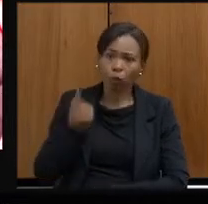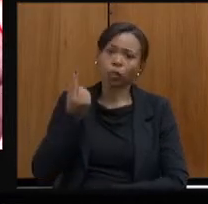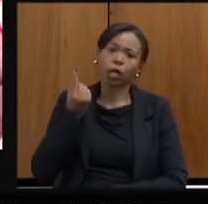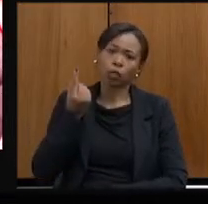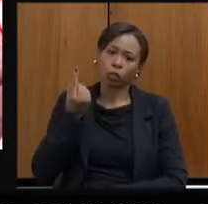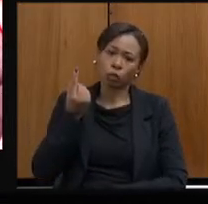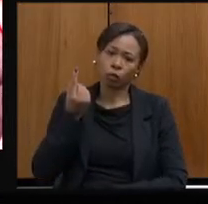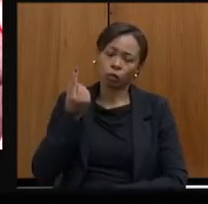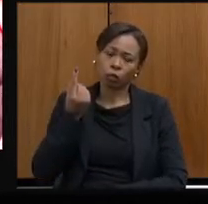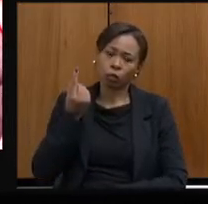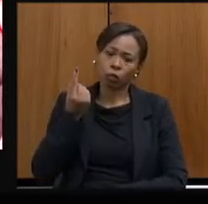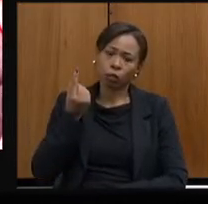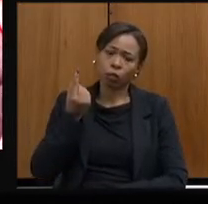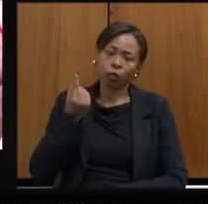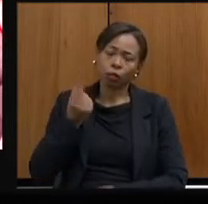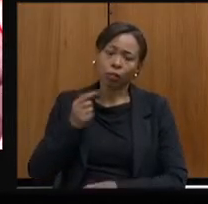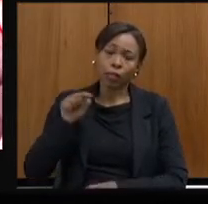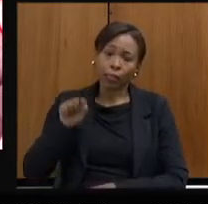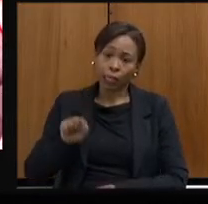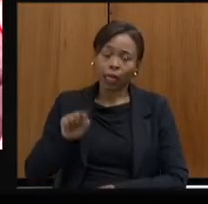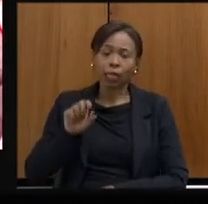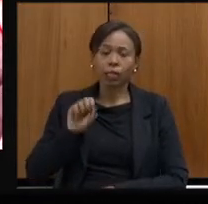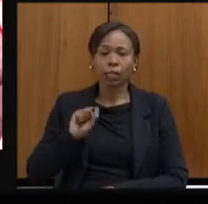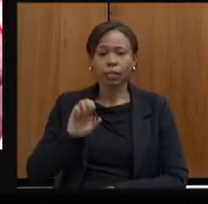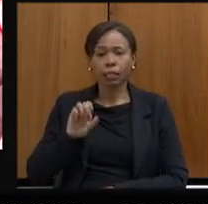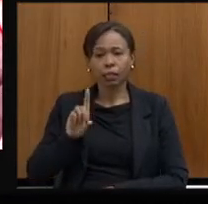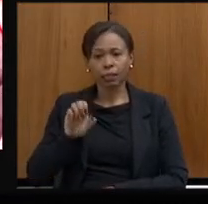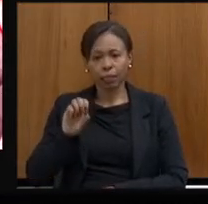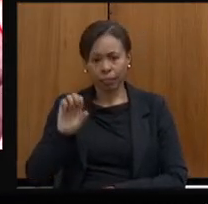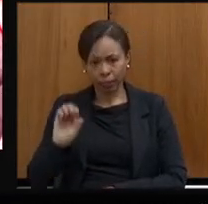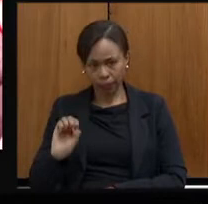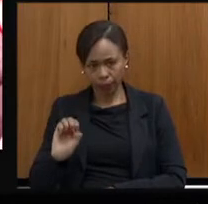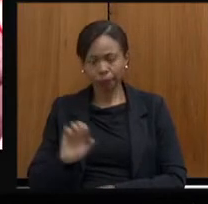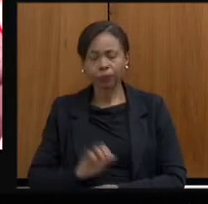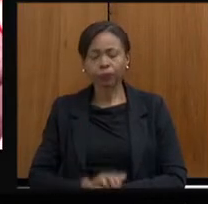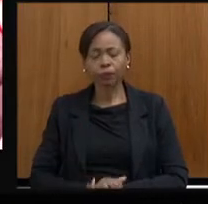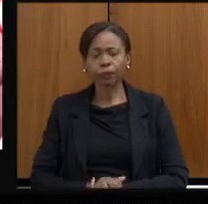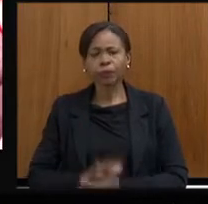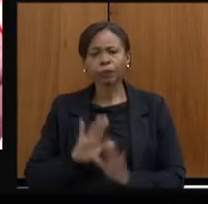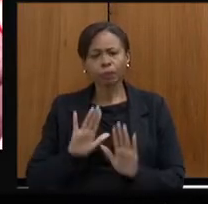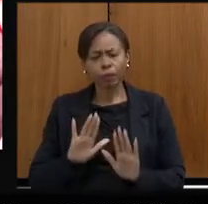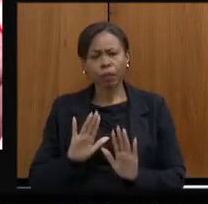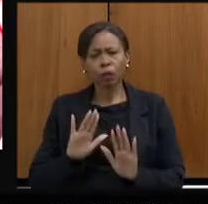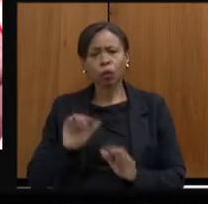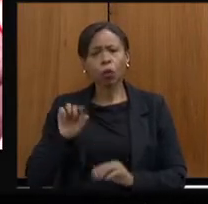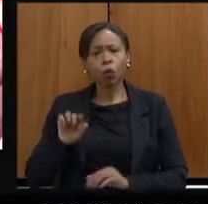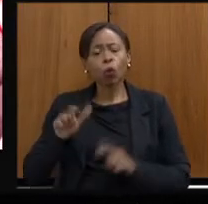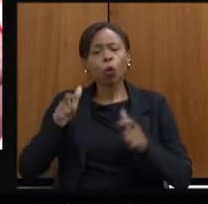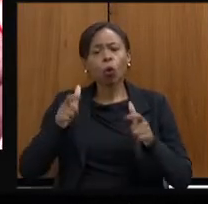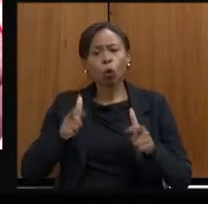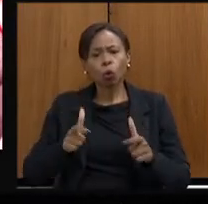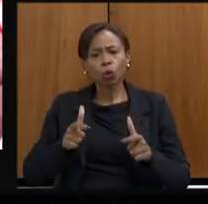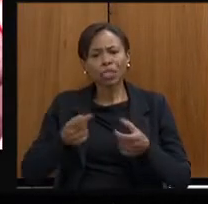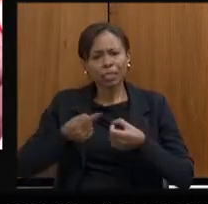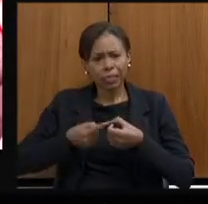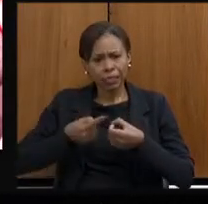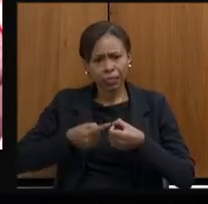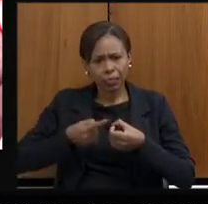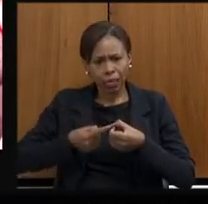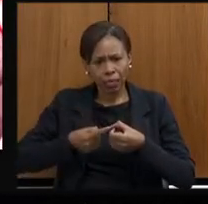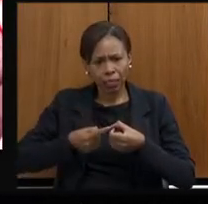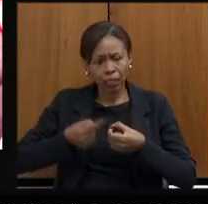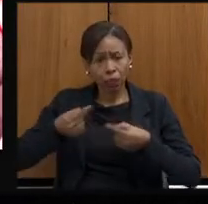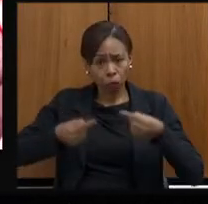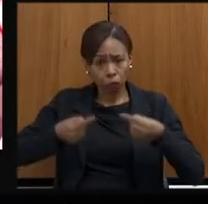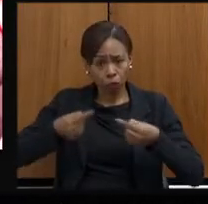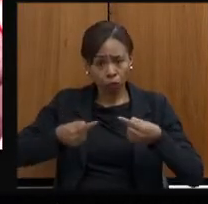existem na CEDES. Então, a primeira questão é que, no município onde essa política acontece, eu não posso